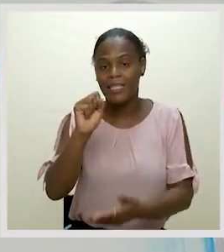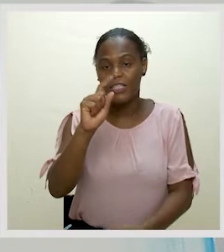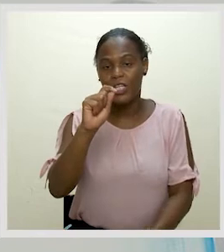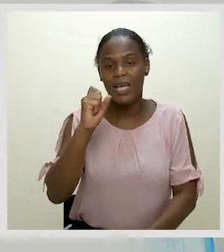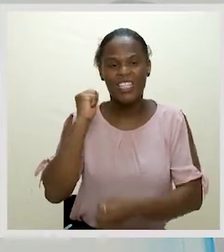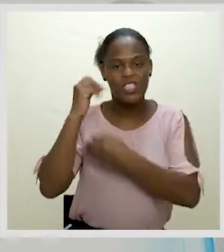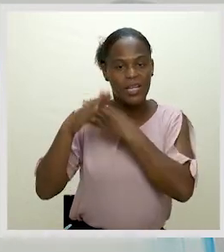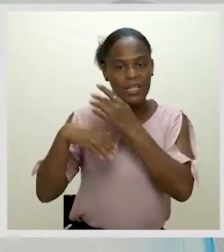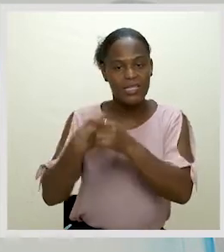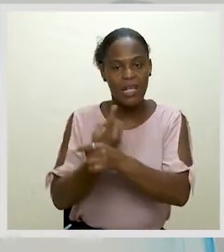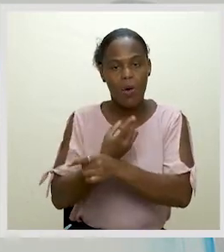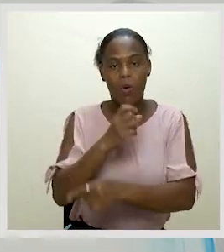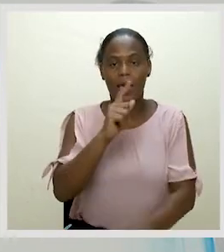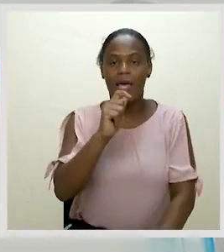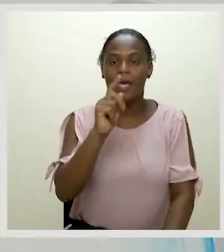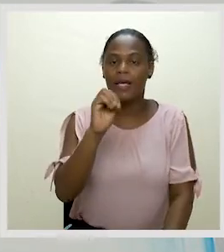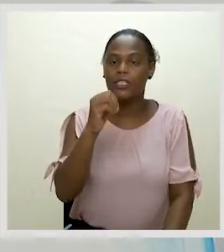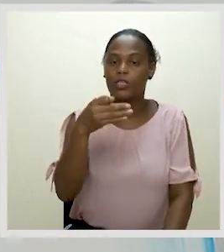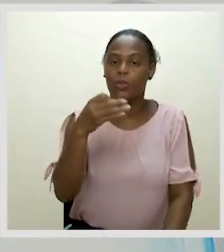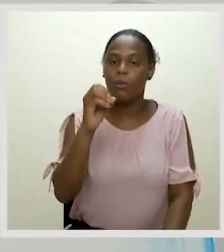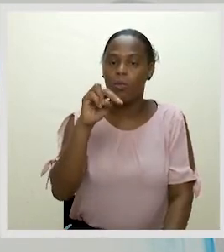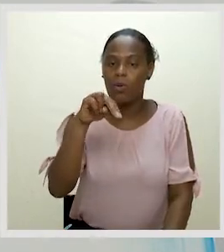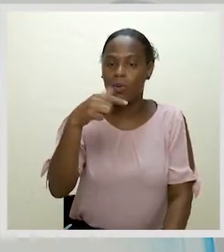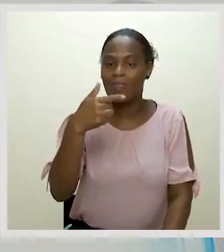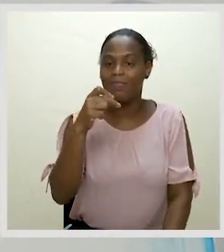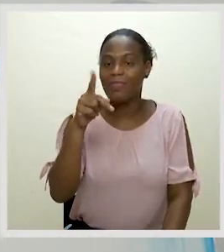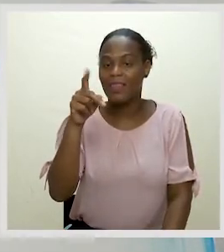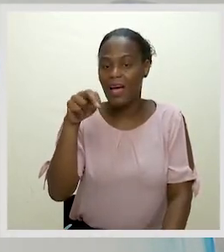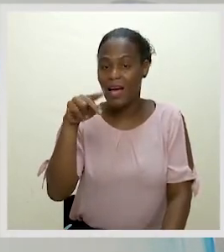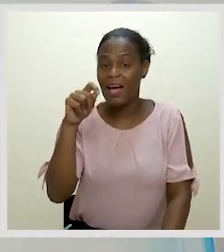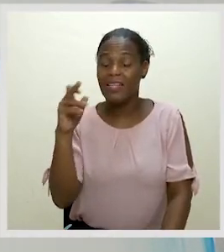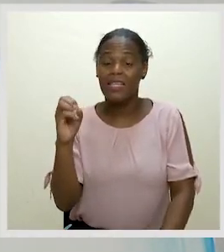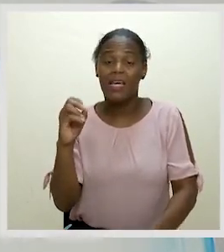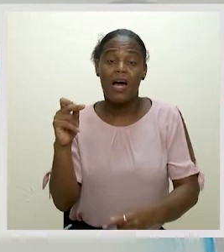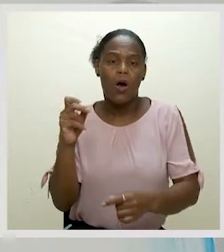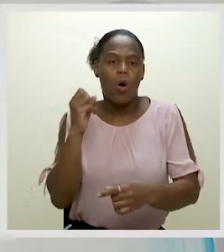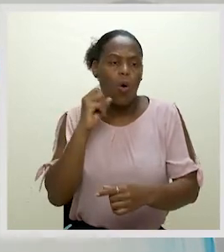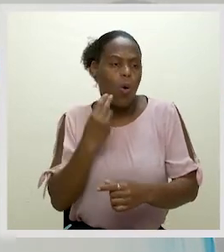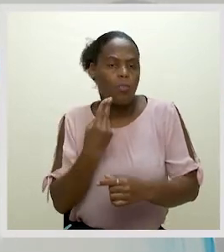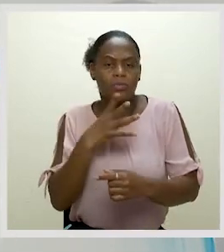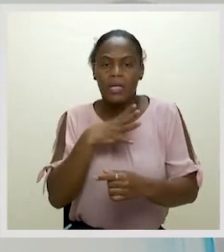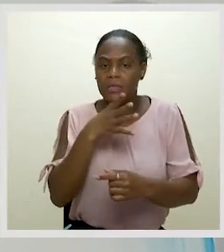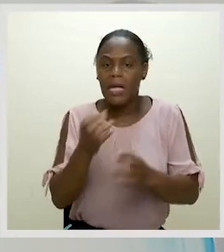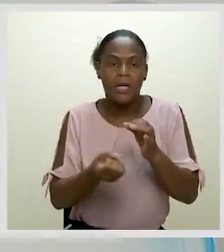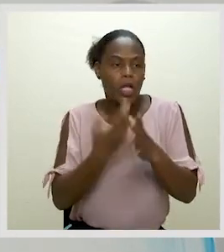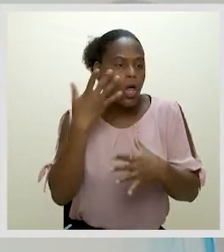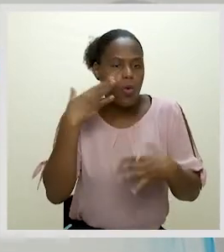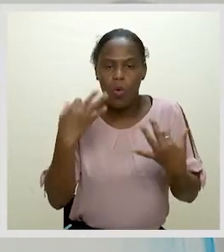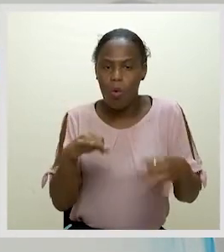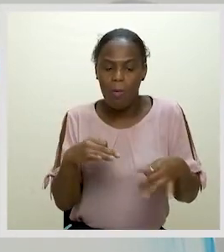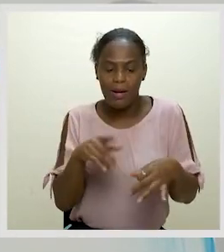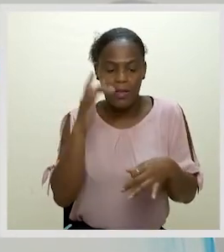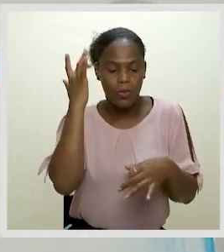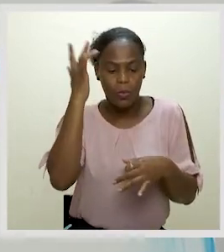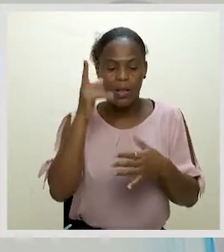geração espontânea ou a biogênese. A própria palavra nos diz, forma espontânea. Essa